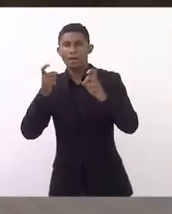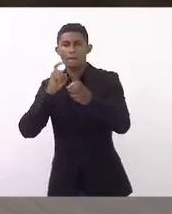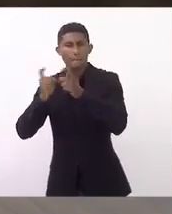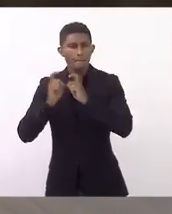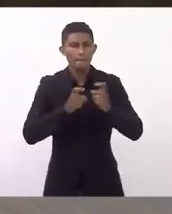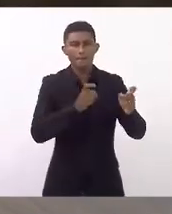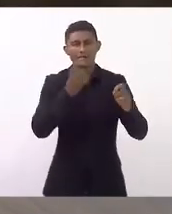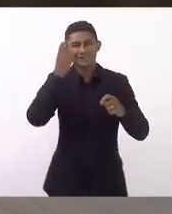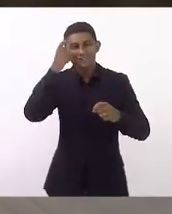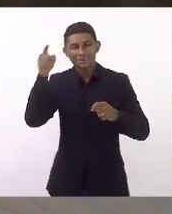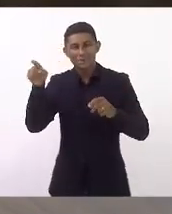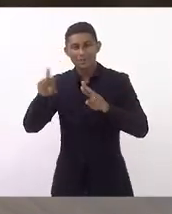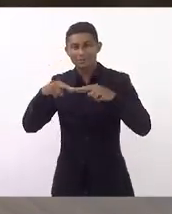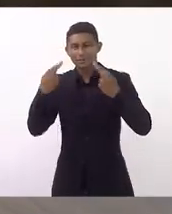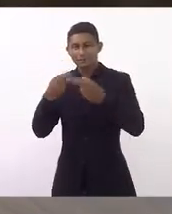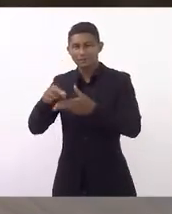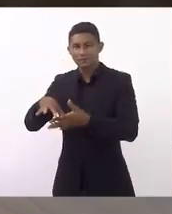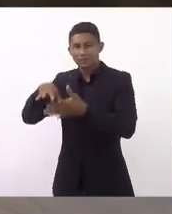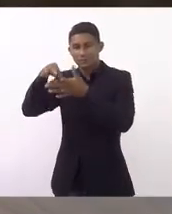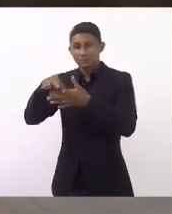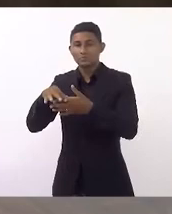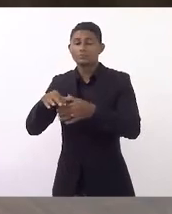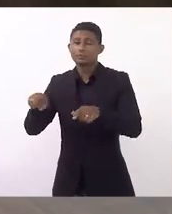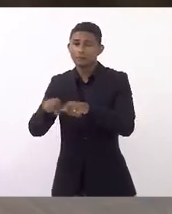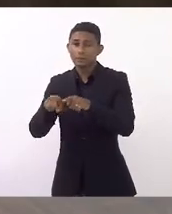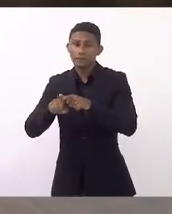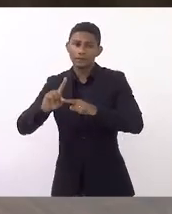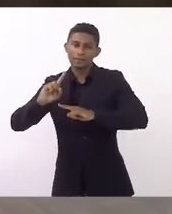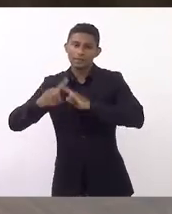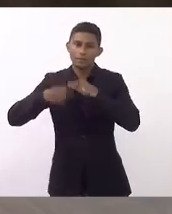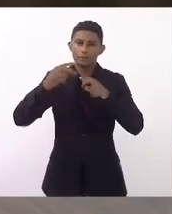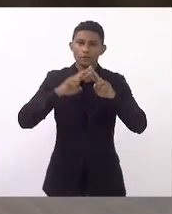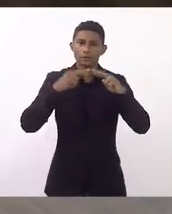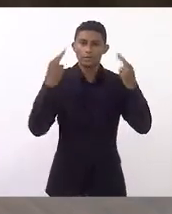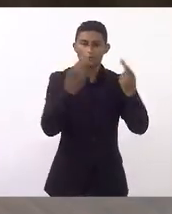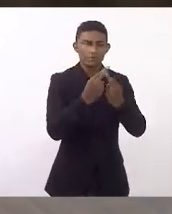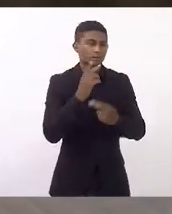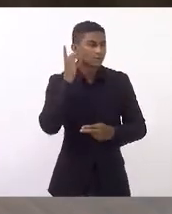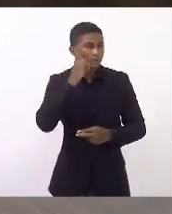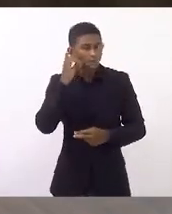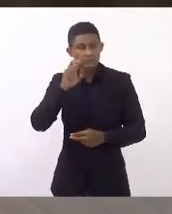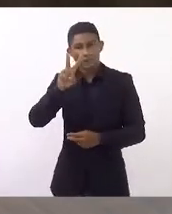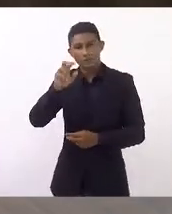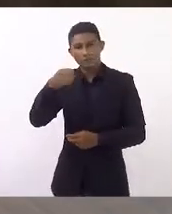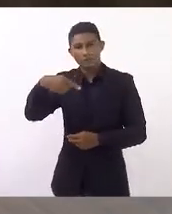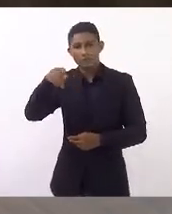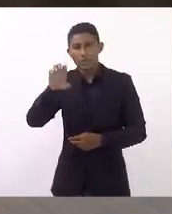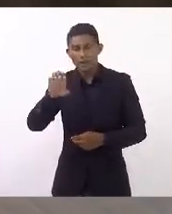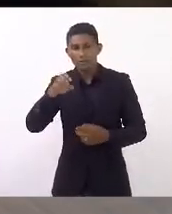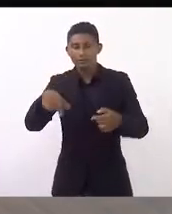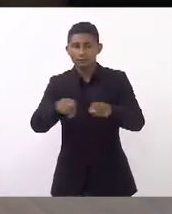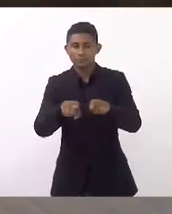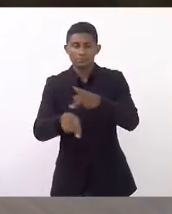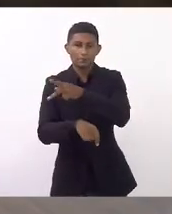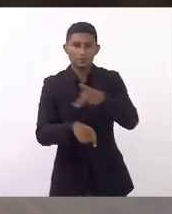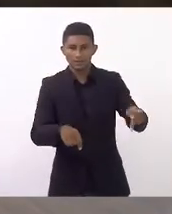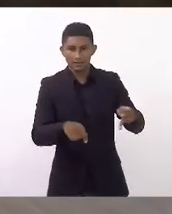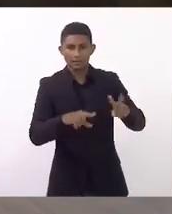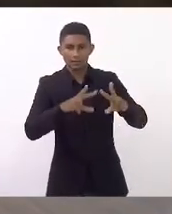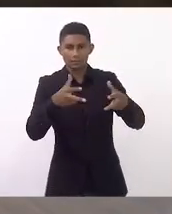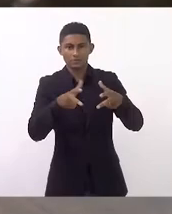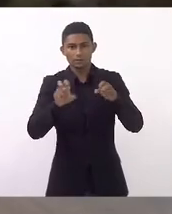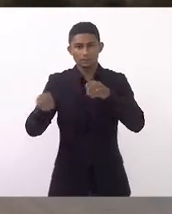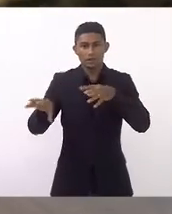de Líderes e nas reuniões que depois nós tivemos a oportunidade de fazer com o deputado Valdeque e o presidente da Comissão de Educação, o deputado